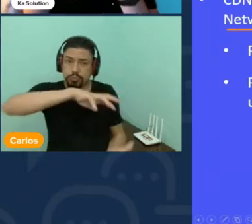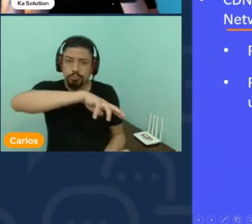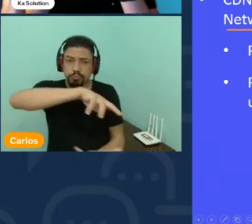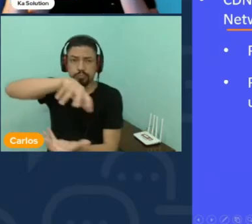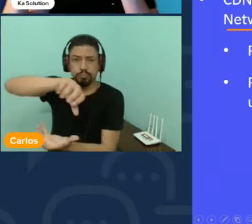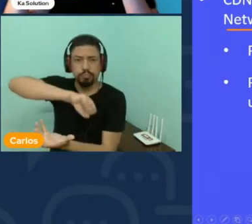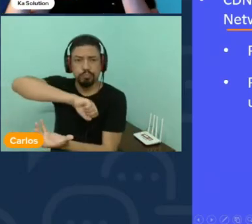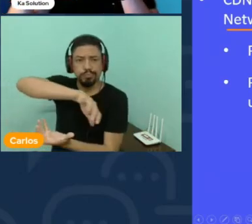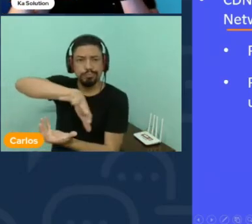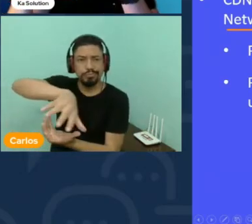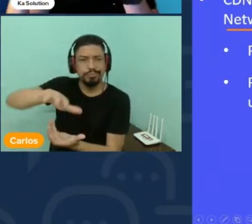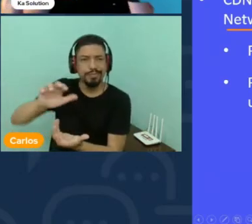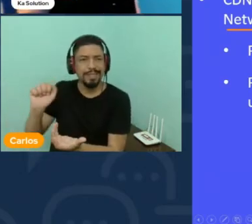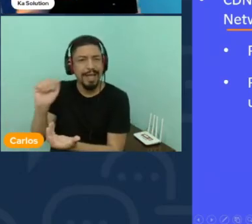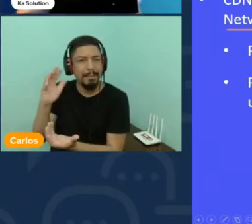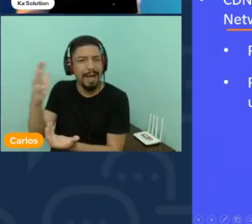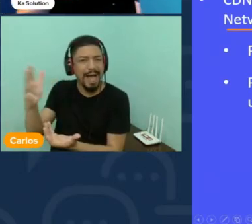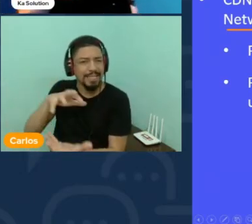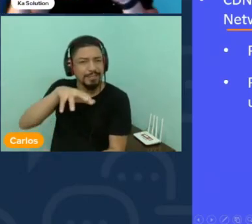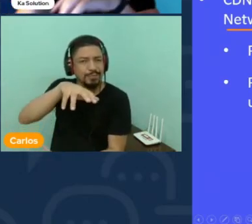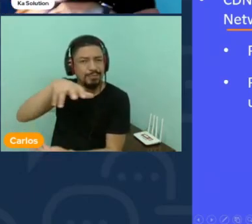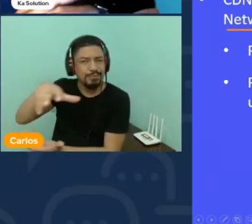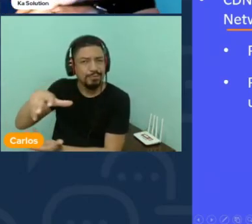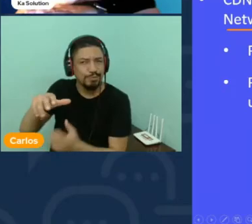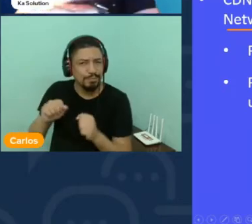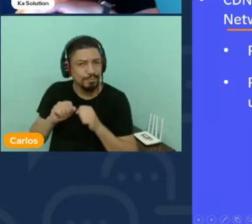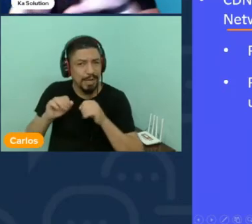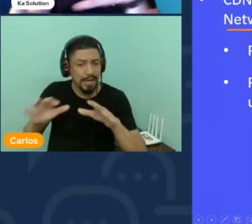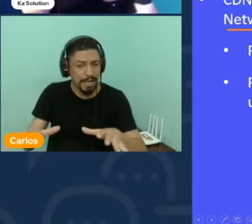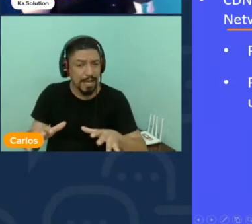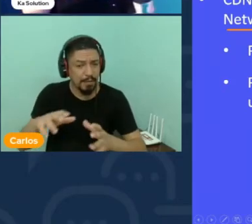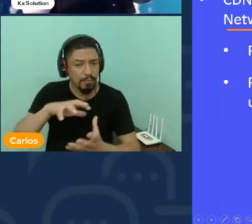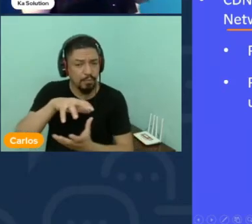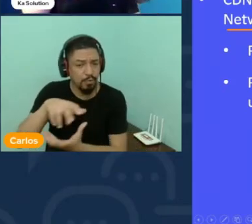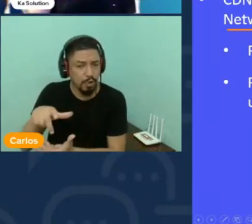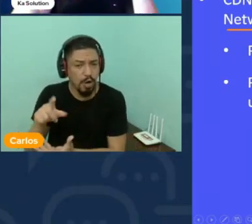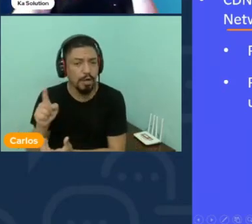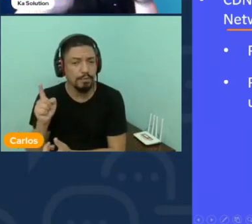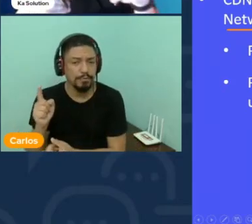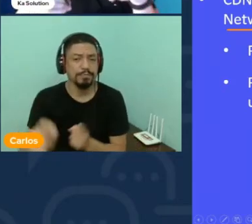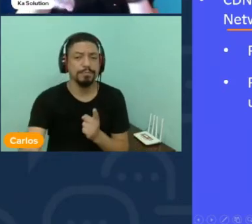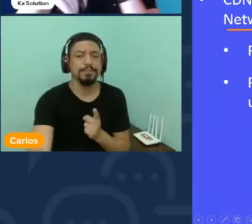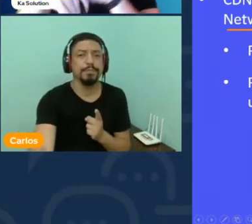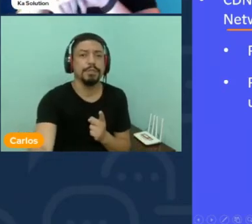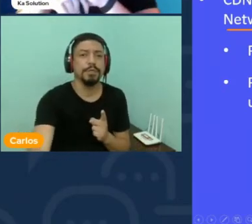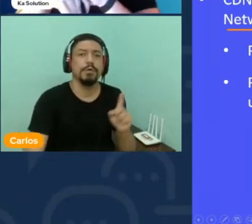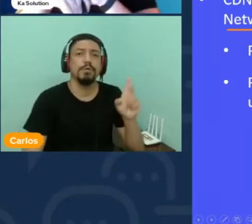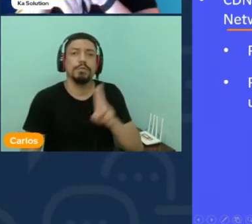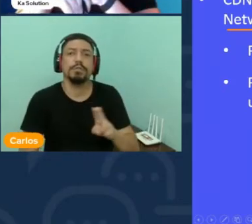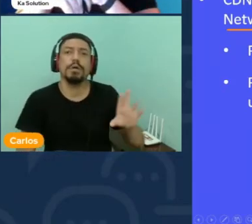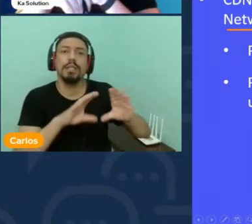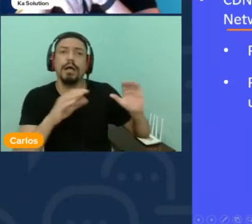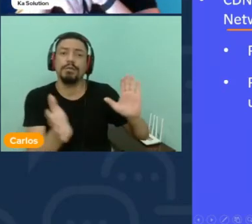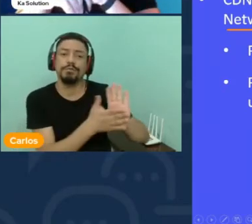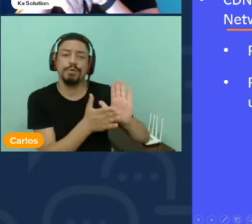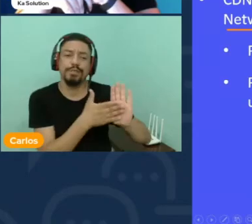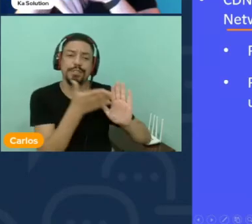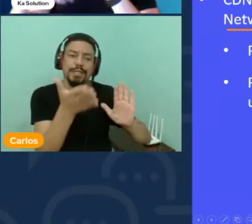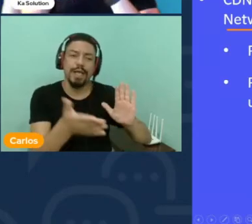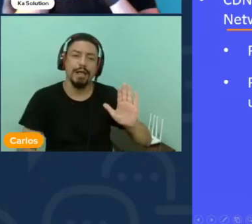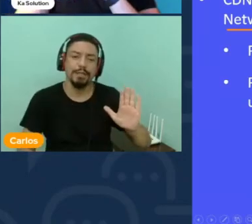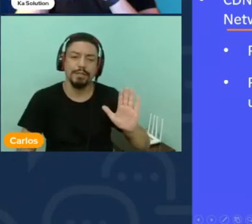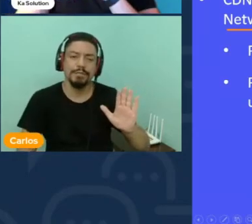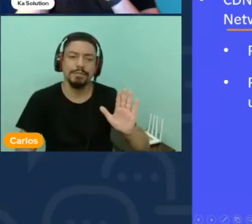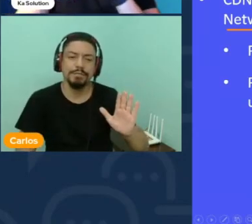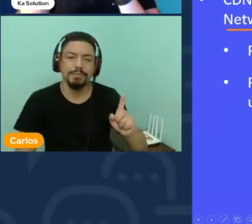que eu produzi para todos os meus clientes que estão espalhados no mundo inteiro. Não esqueça de deixar o Amazon like CloudFront faz isso. E curtir. E